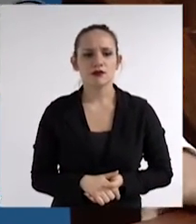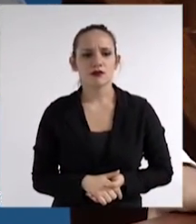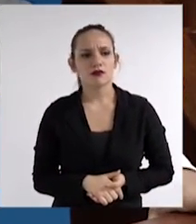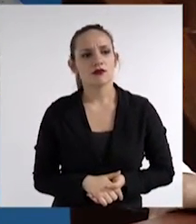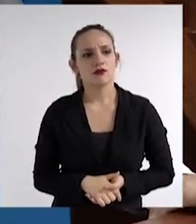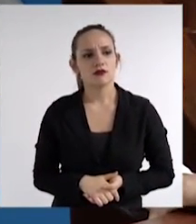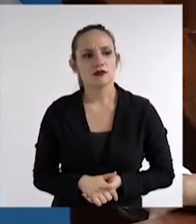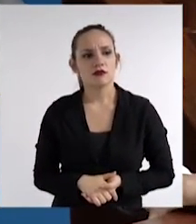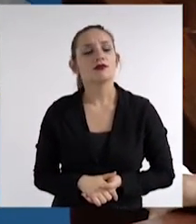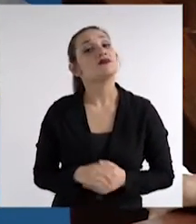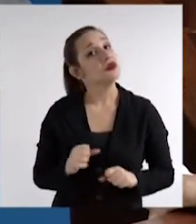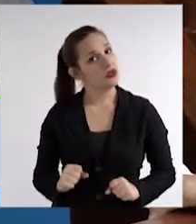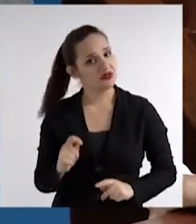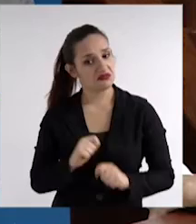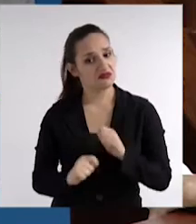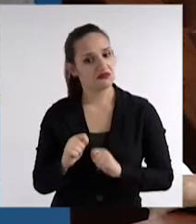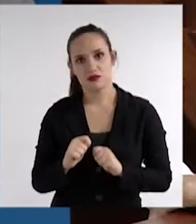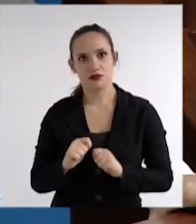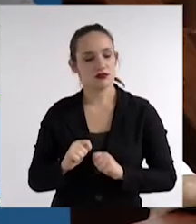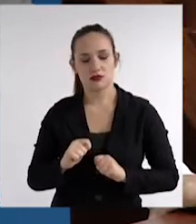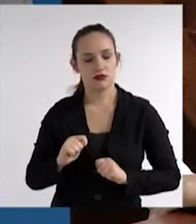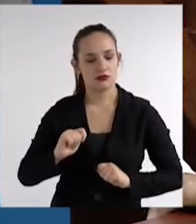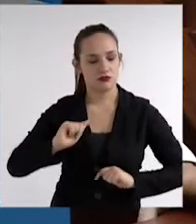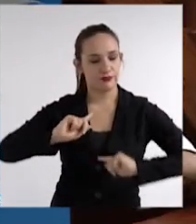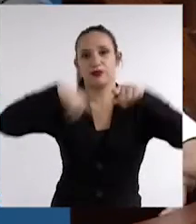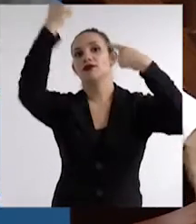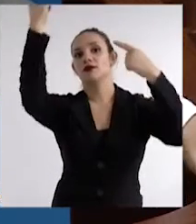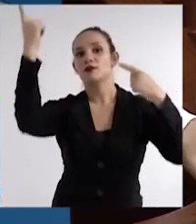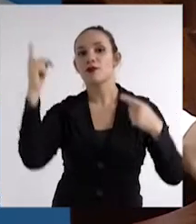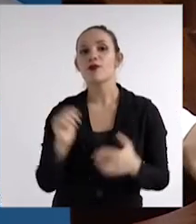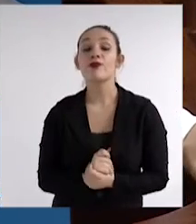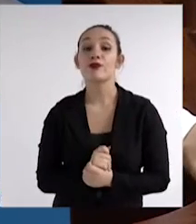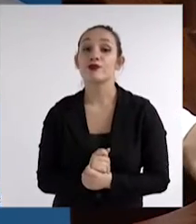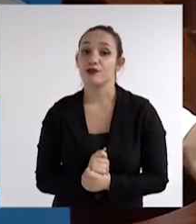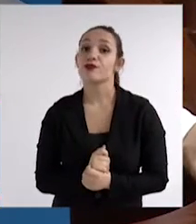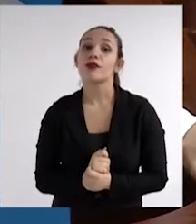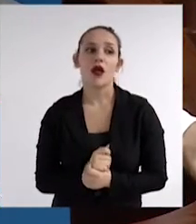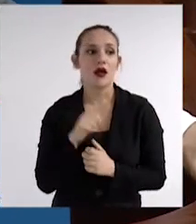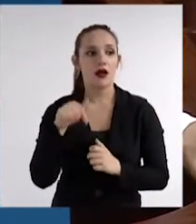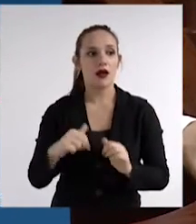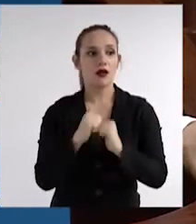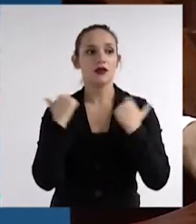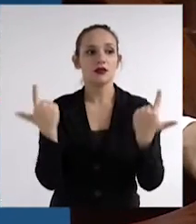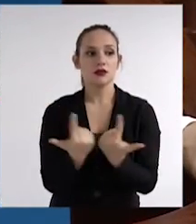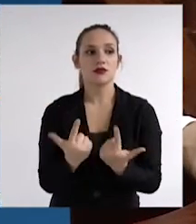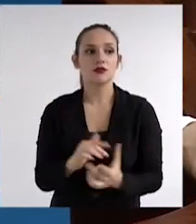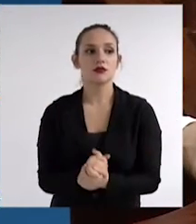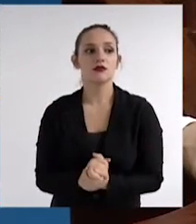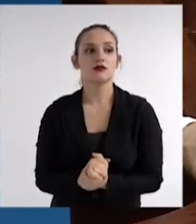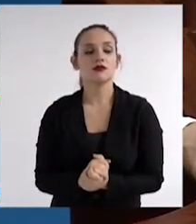e perdemos o controle. Essa casa vai fazer